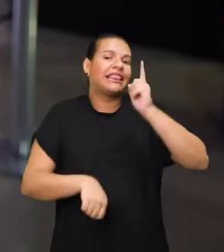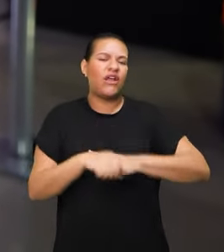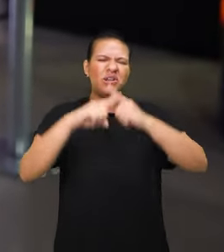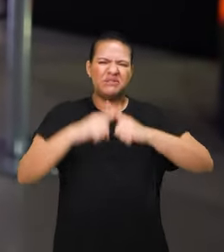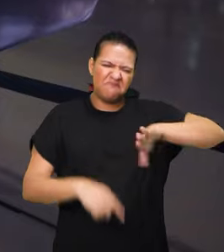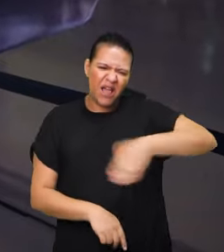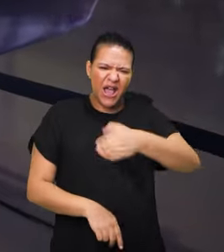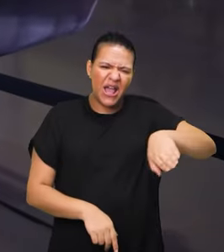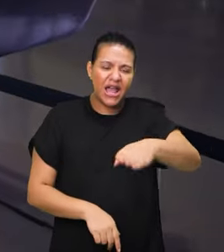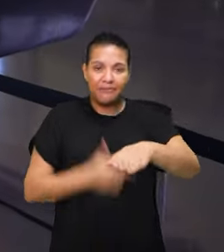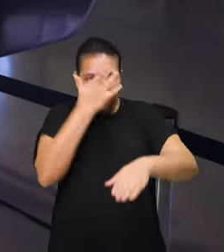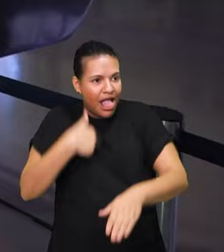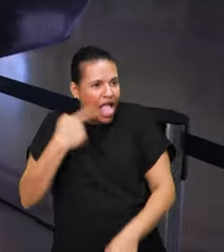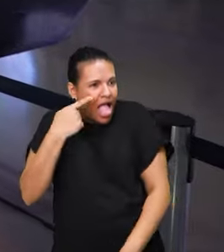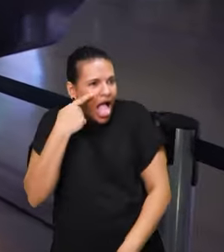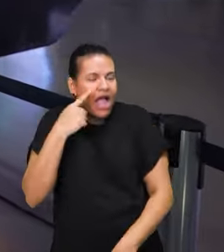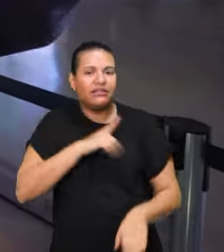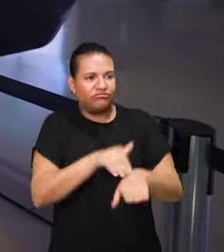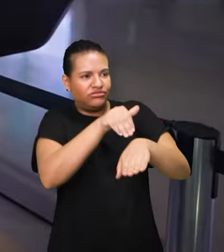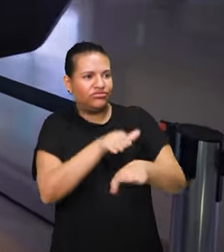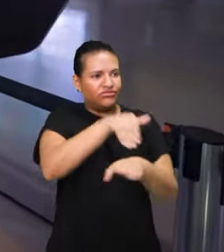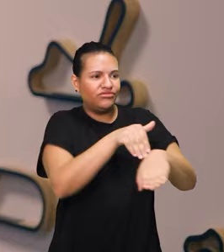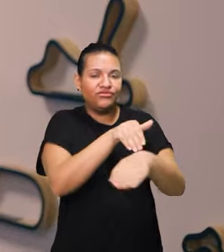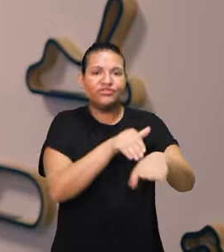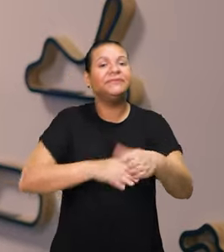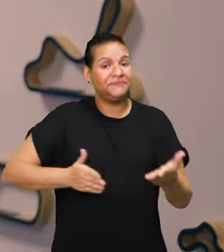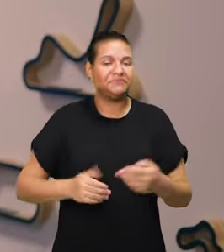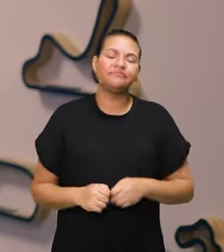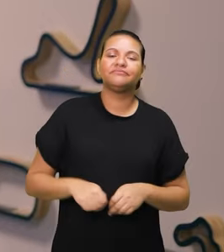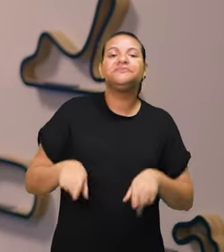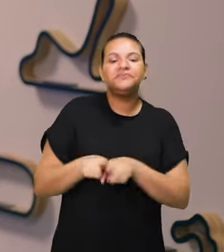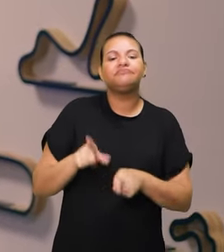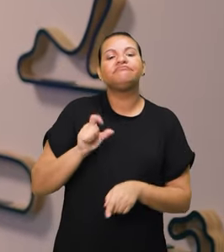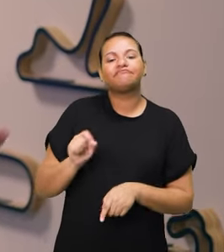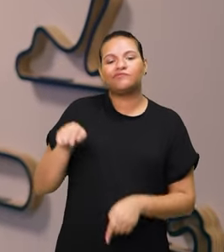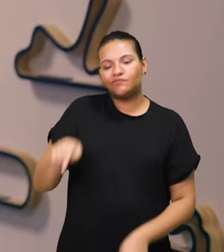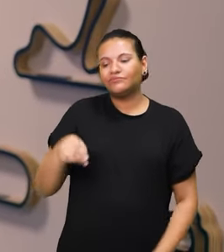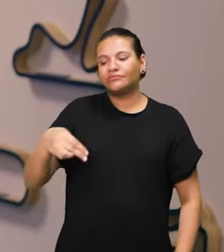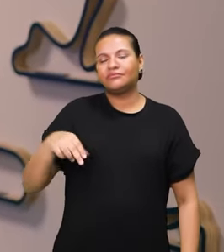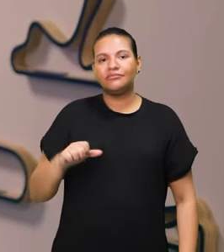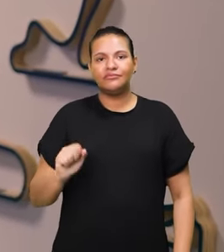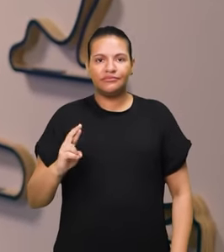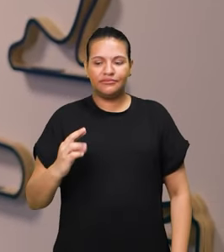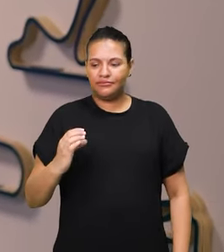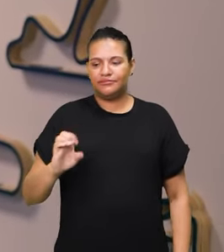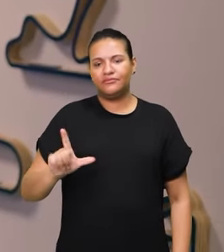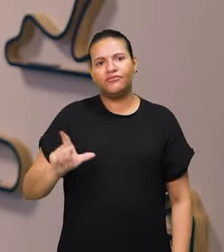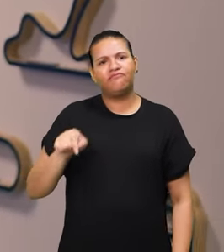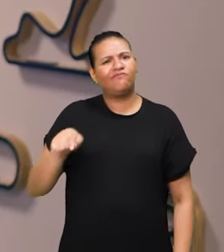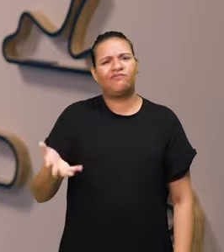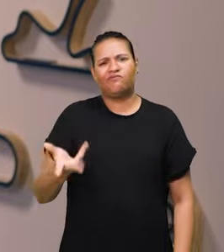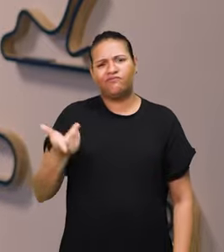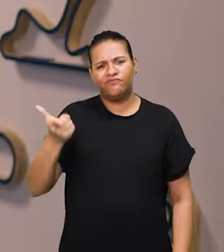significaa da traseira do carro levanta e abaixa na parte da usinar a gente trouxe ali muito o pessoal da MTR do Marcelo né É